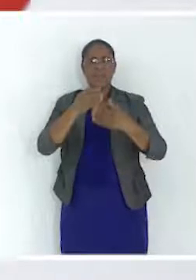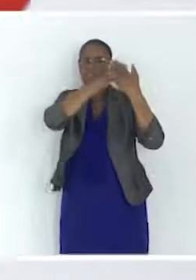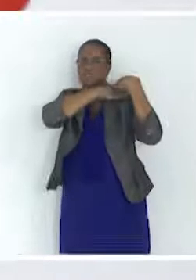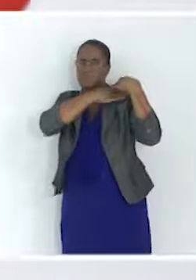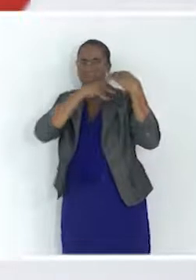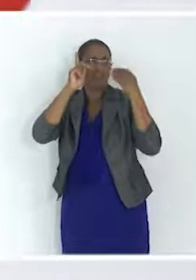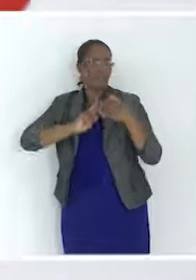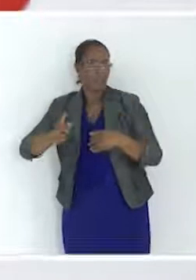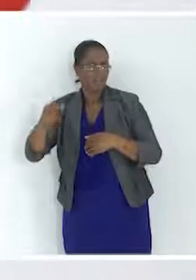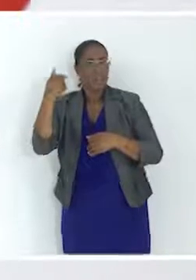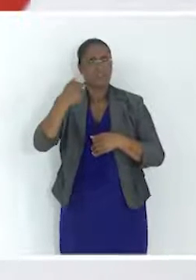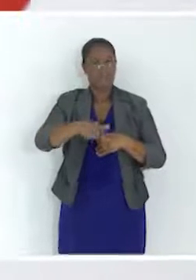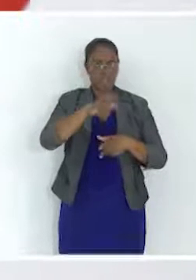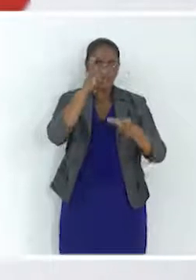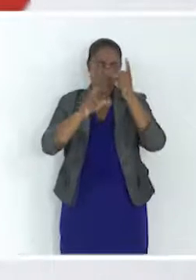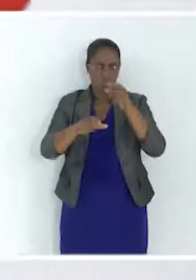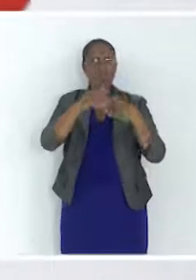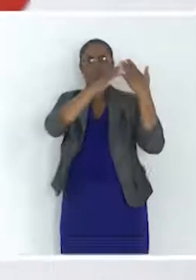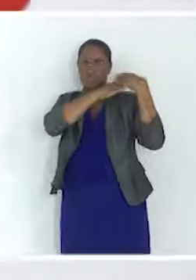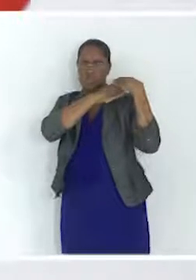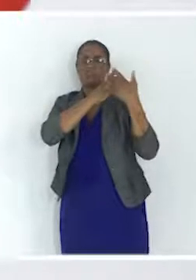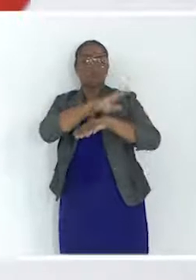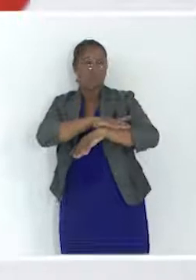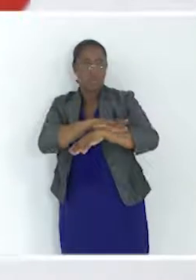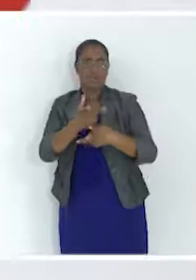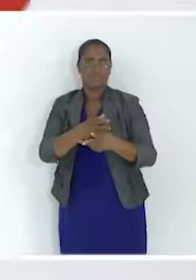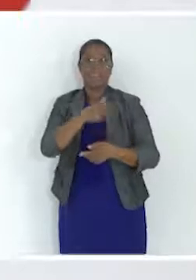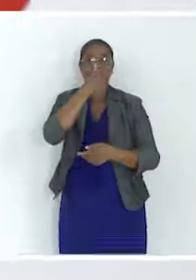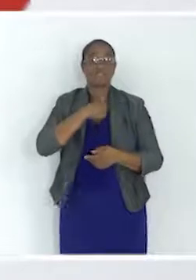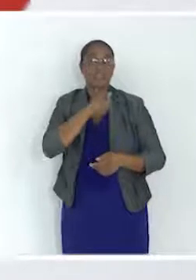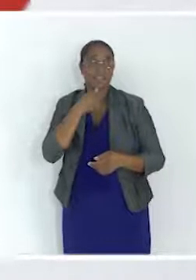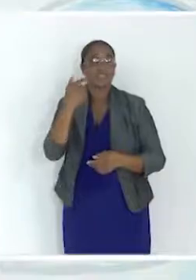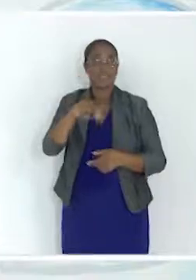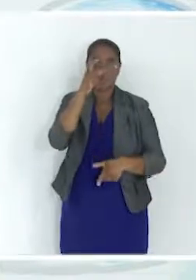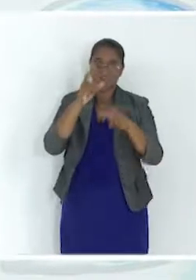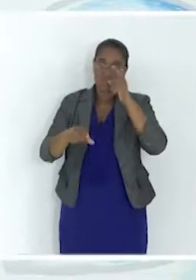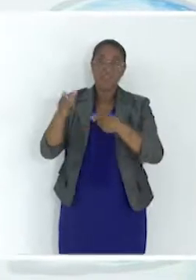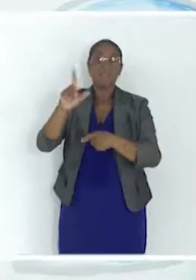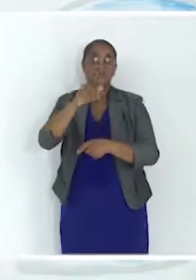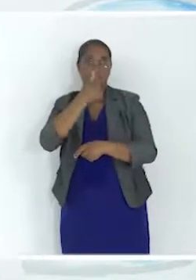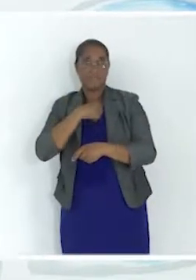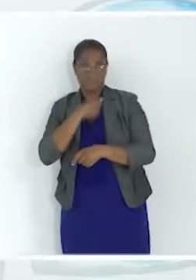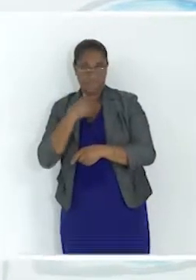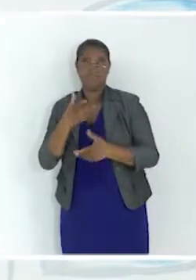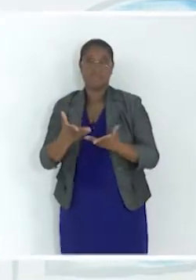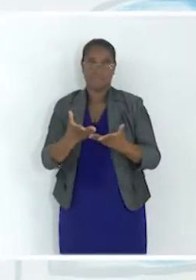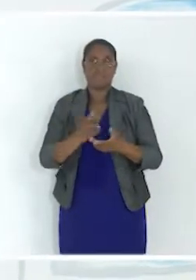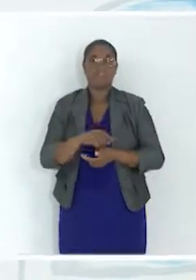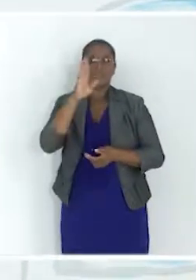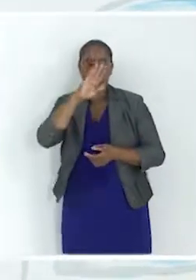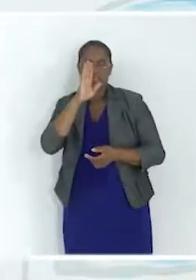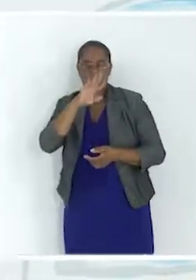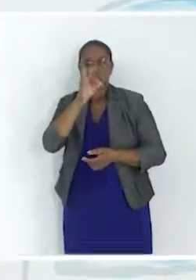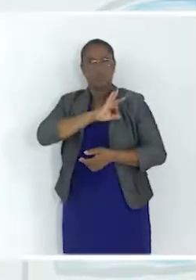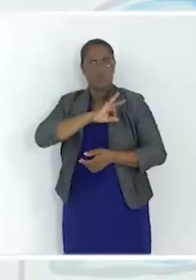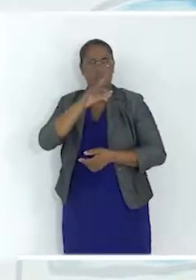responsável. A tolerância, ela existe na pessoa que é tolerante. Se o professor mandar desenhar tolerância, certeza que você... Mas,